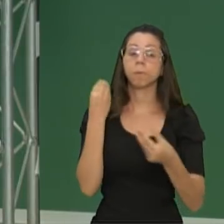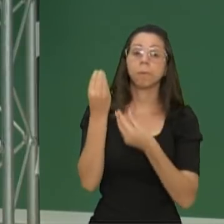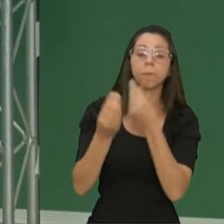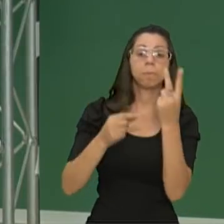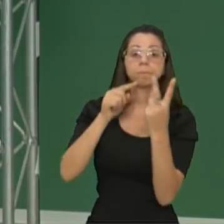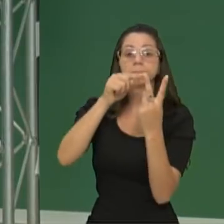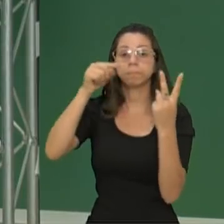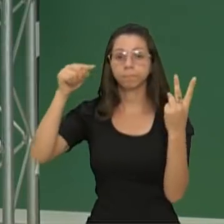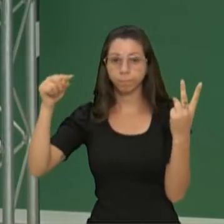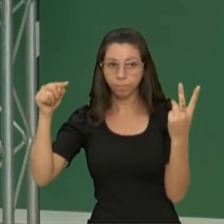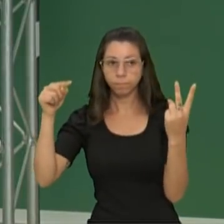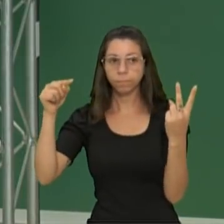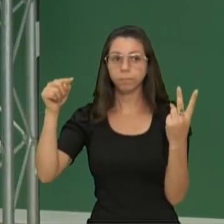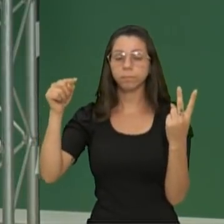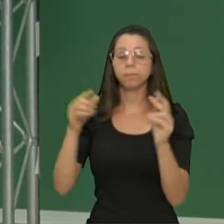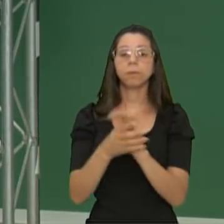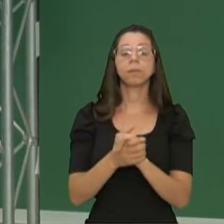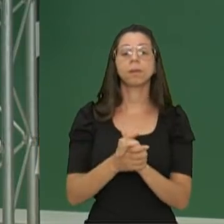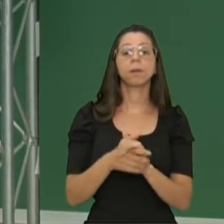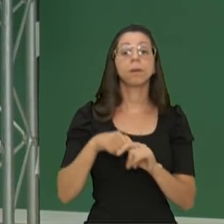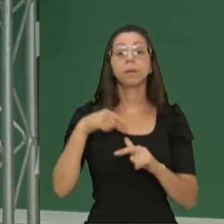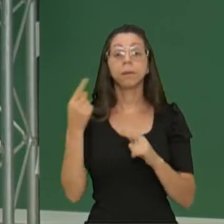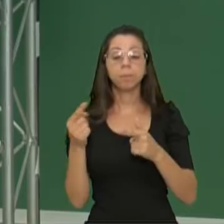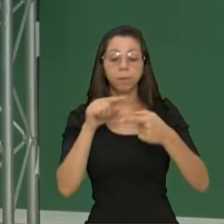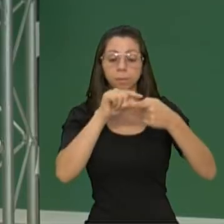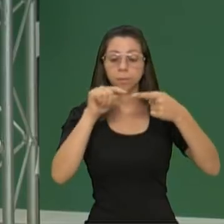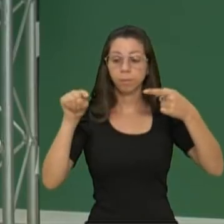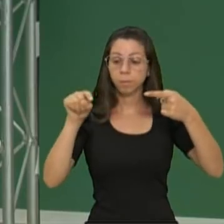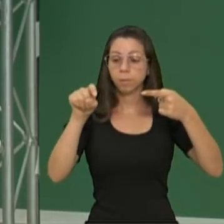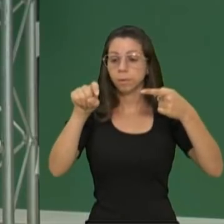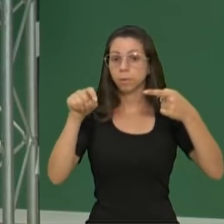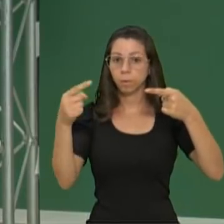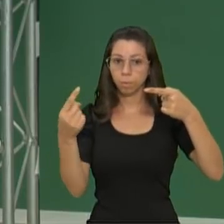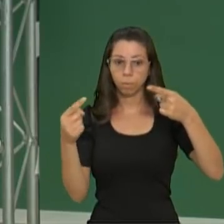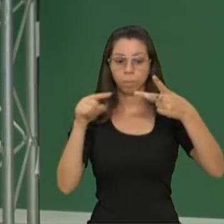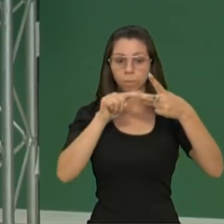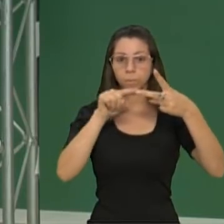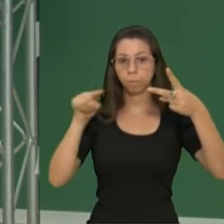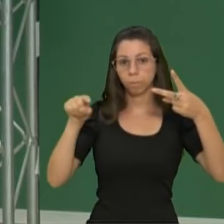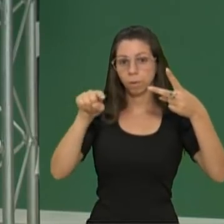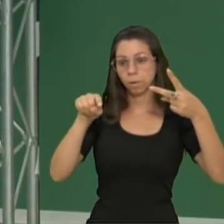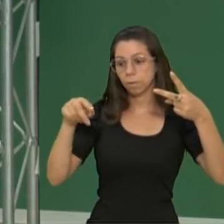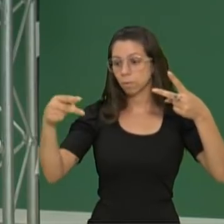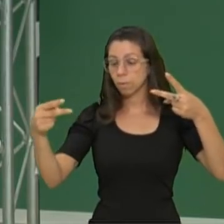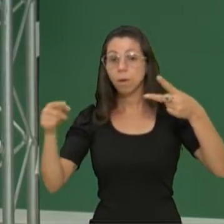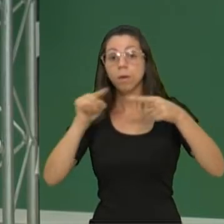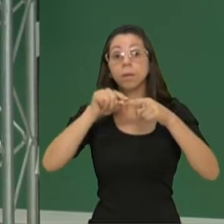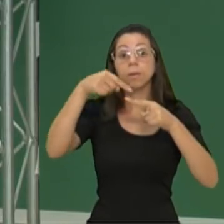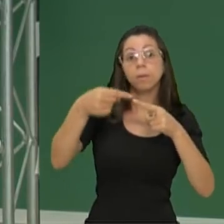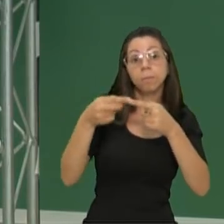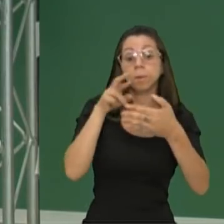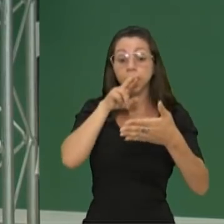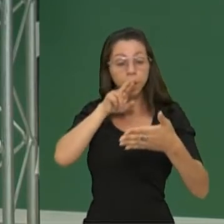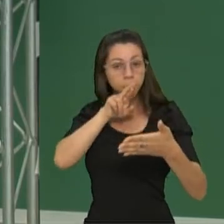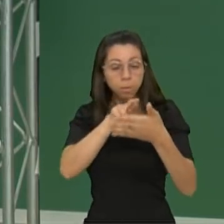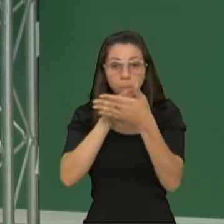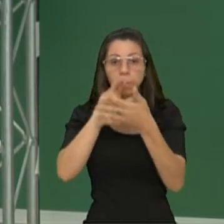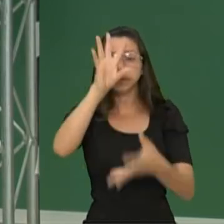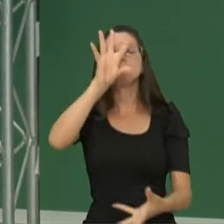de Bhaskara, determine x1 e x2 e interprete os resultados